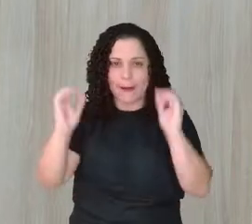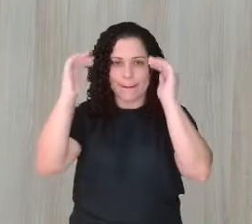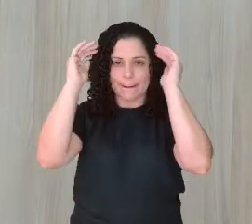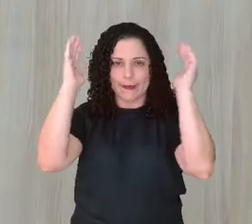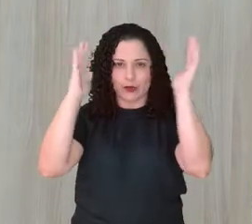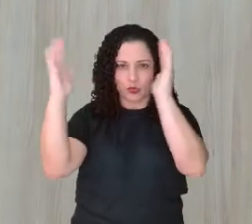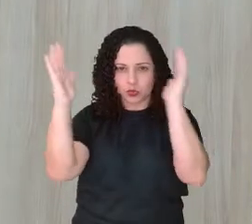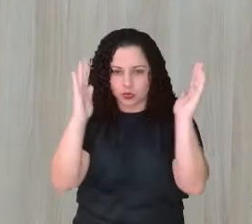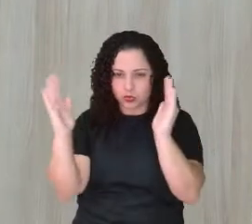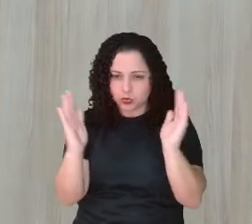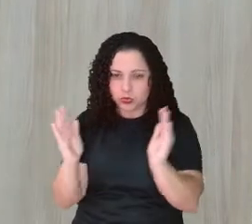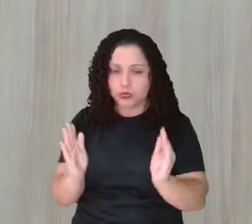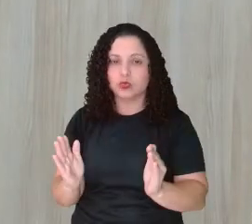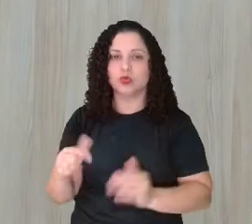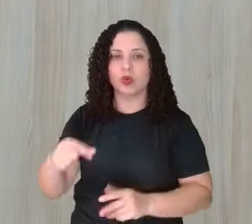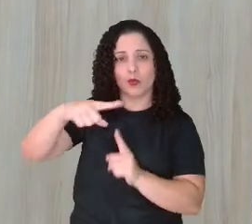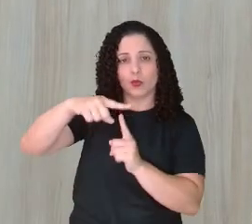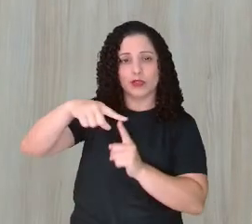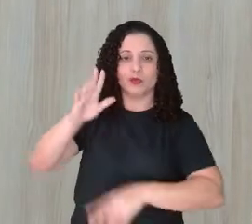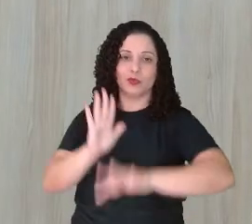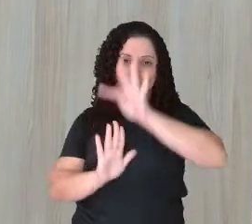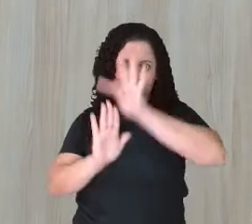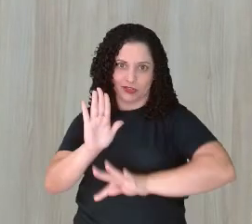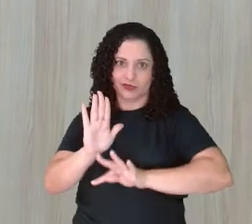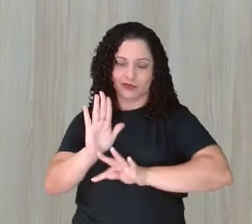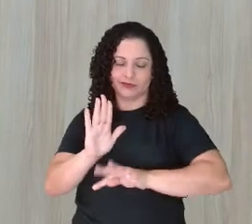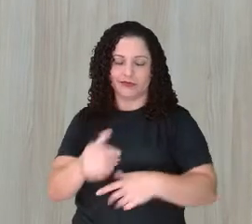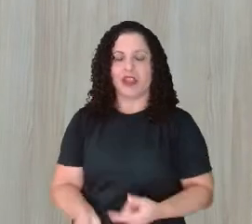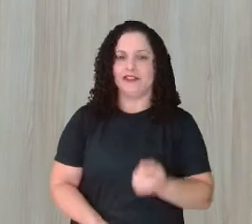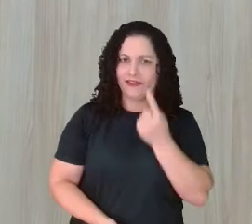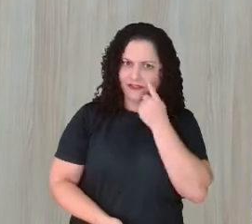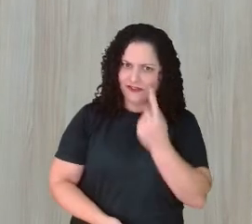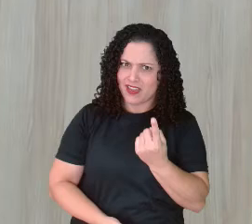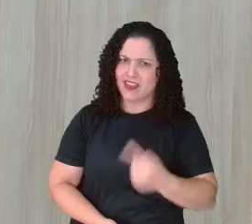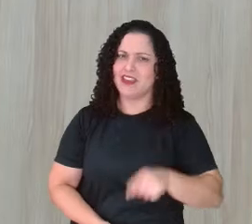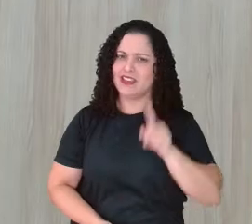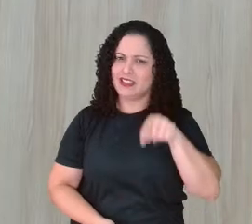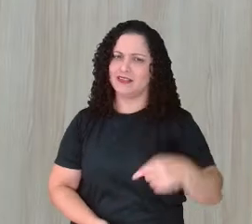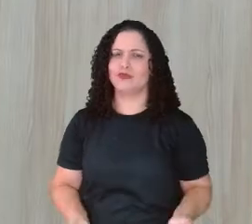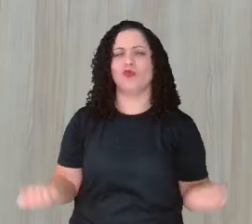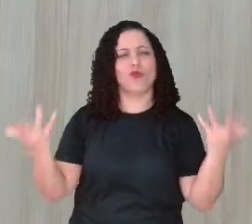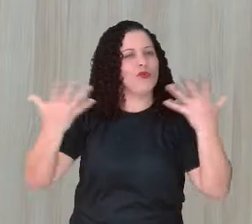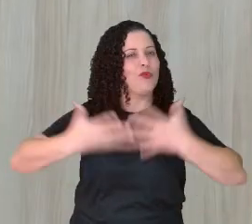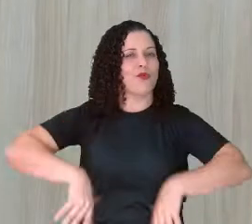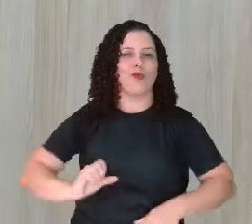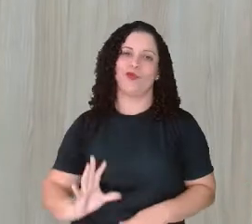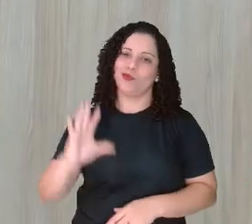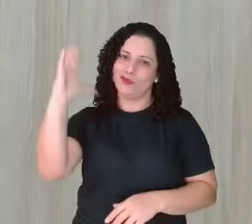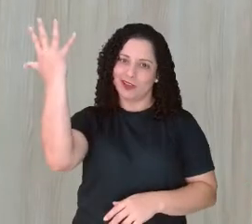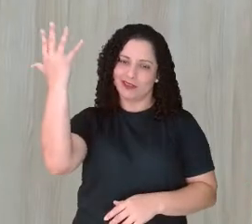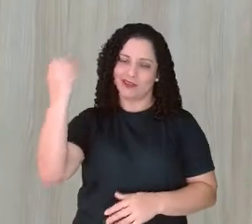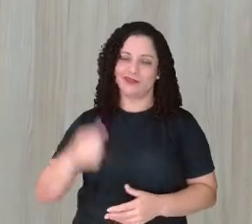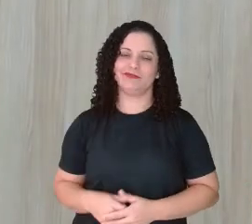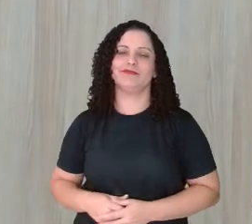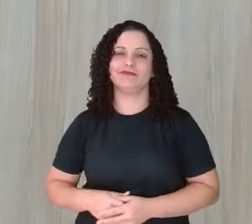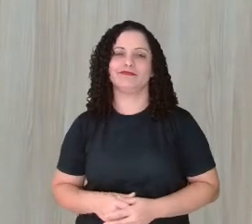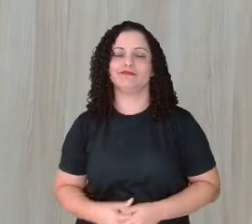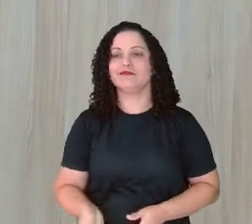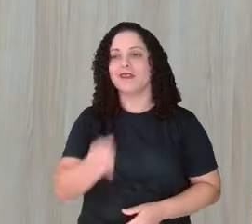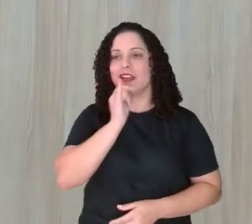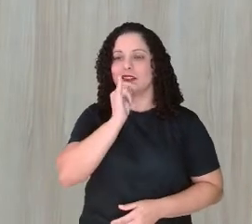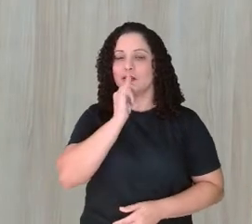texto no tipo textual solicitado. A gente vê muito isso é muito comum. Exemplo, no